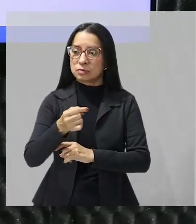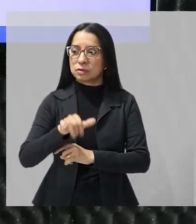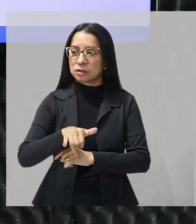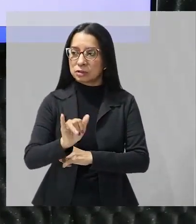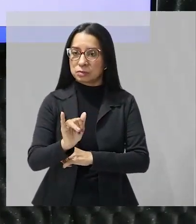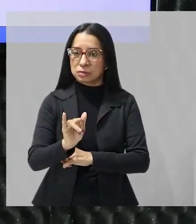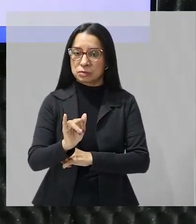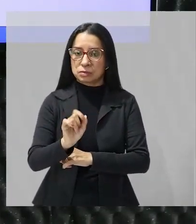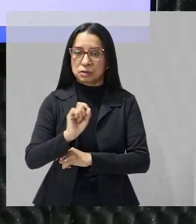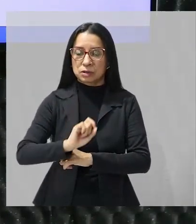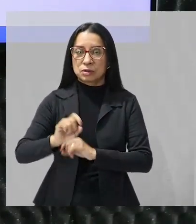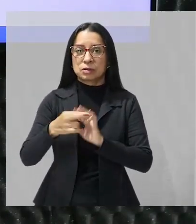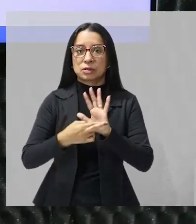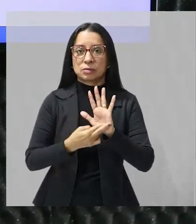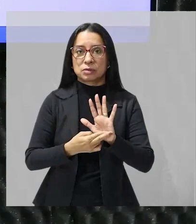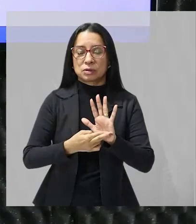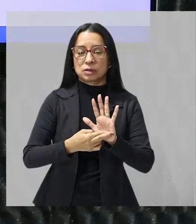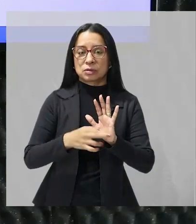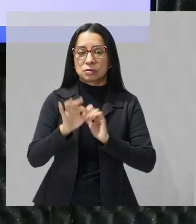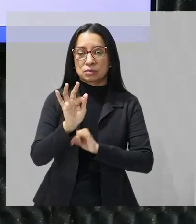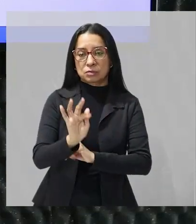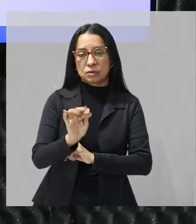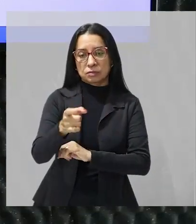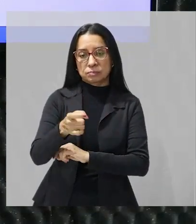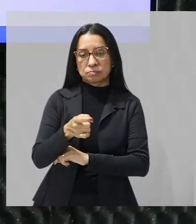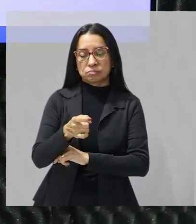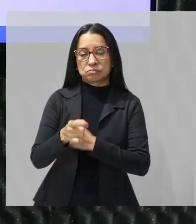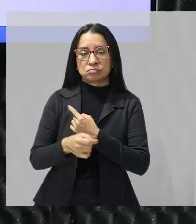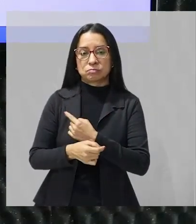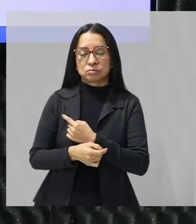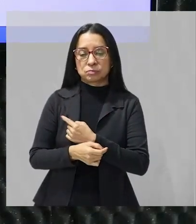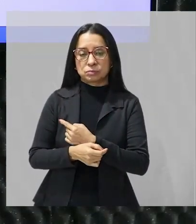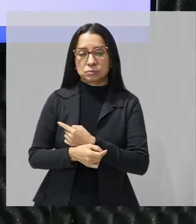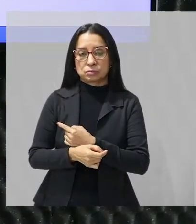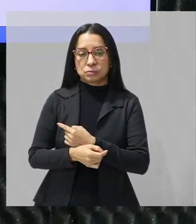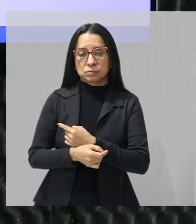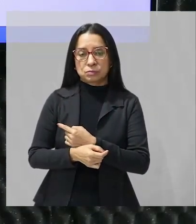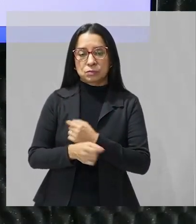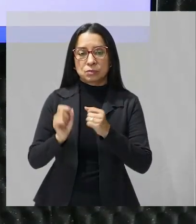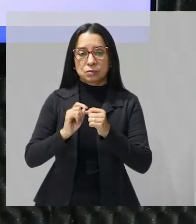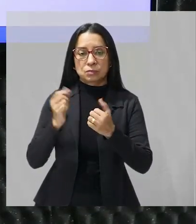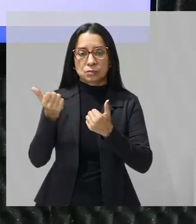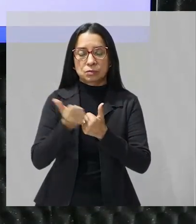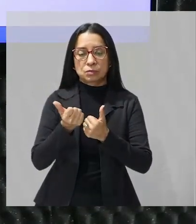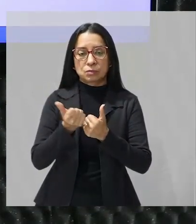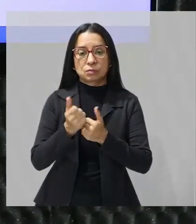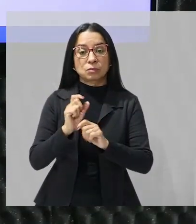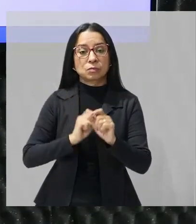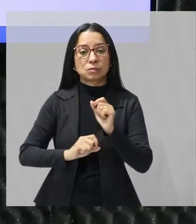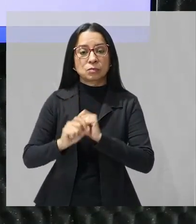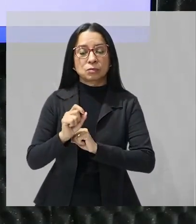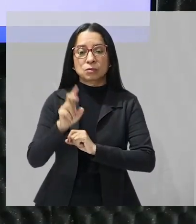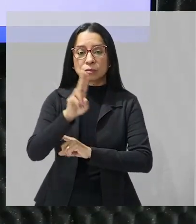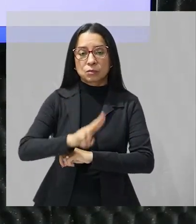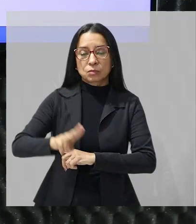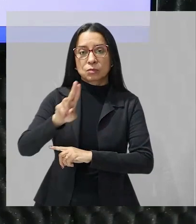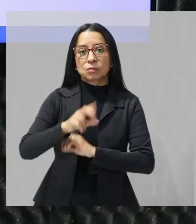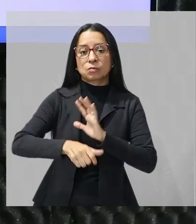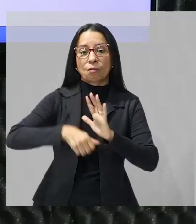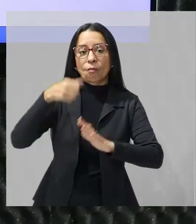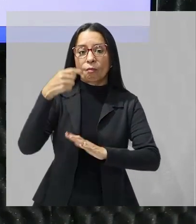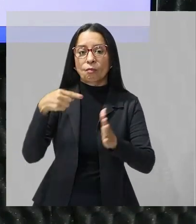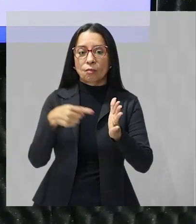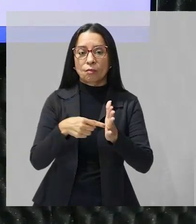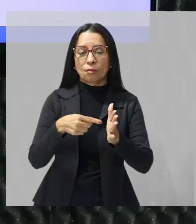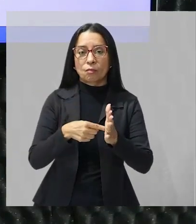y aqui está representado pelo f de x, tá? Então, vamos lá fazer a substituição usando o primeiro ponto.